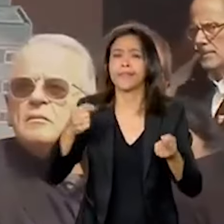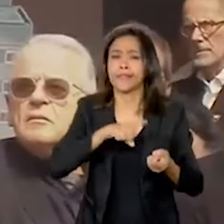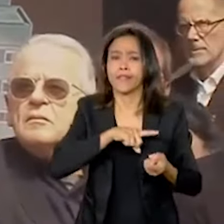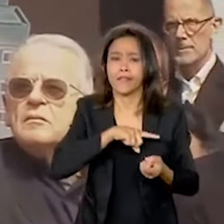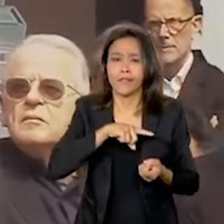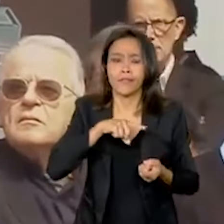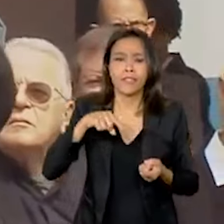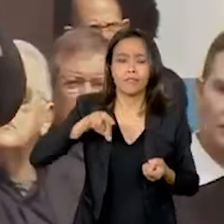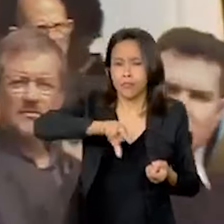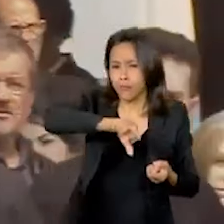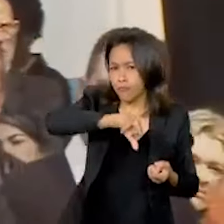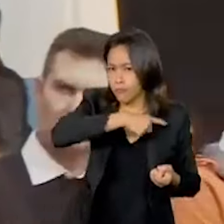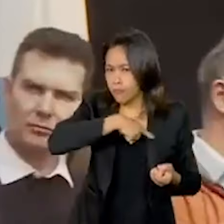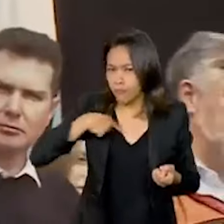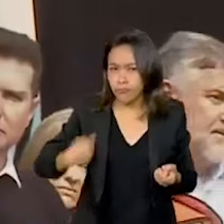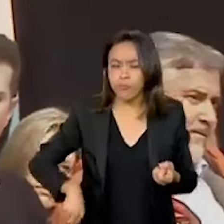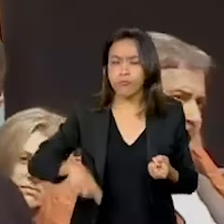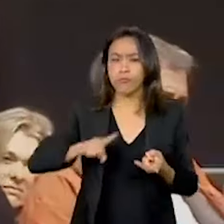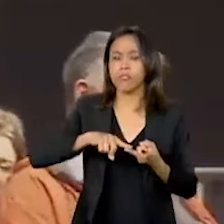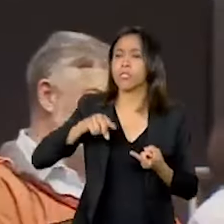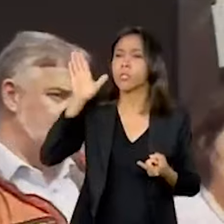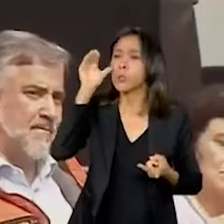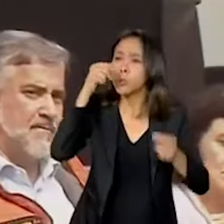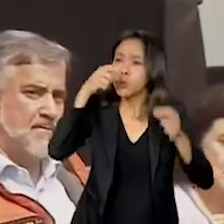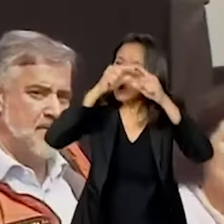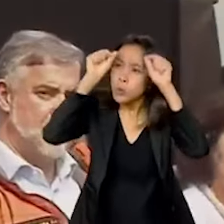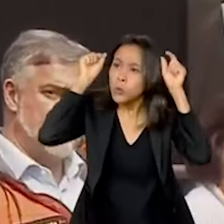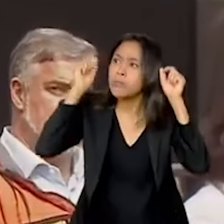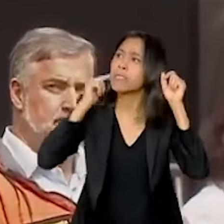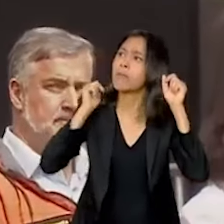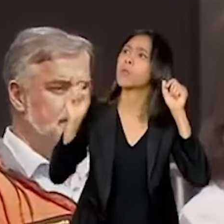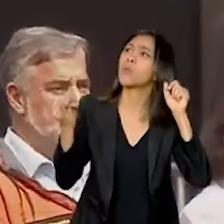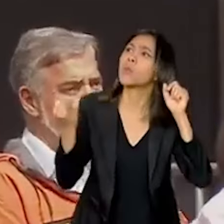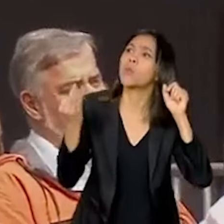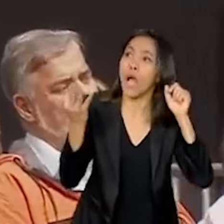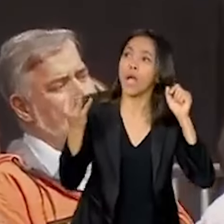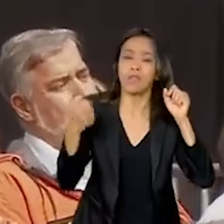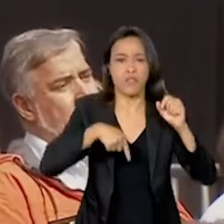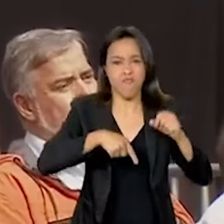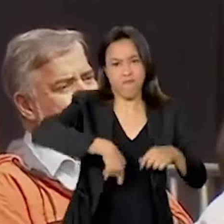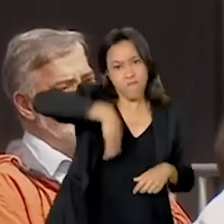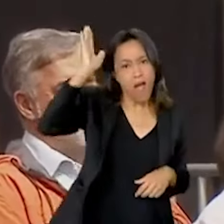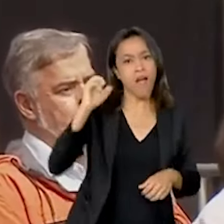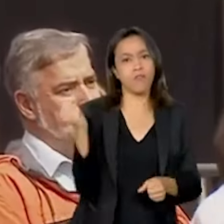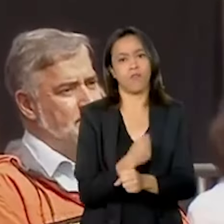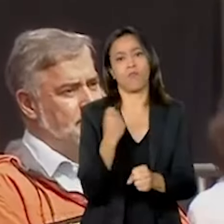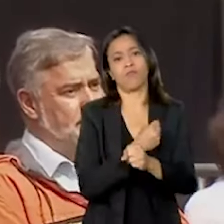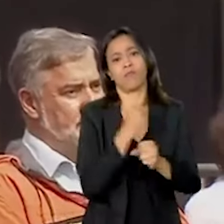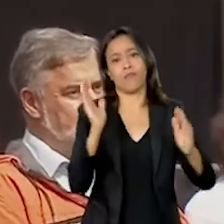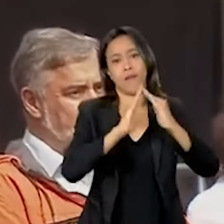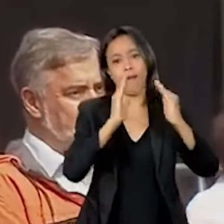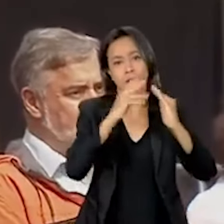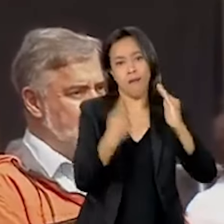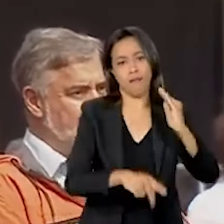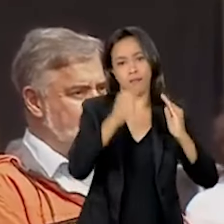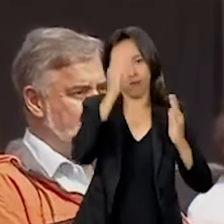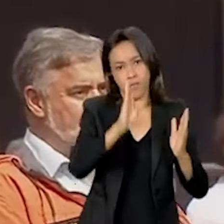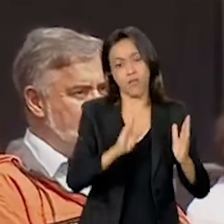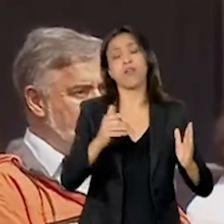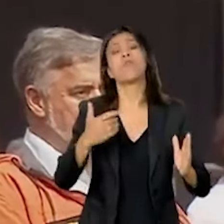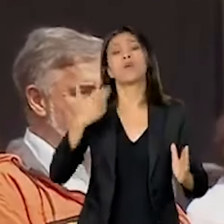jeito de fazer a maior quantidade de casa possível, porque eu sei o que é a gente entrar numa